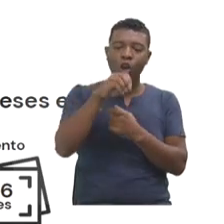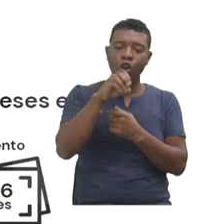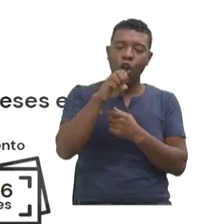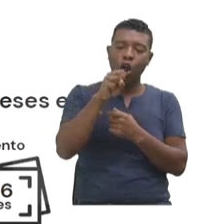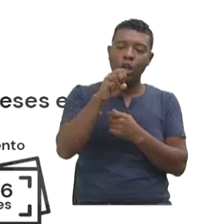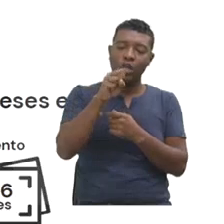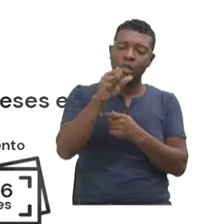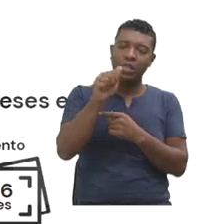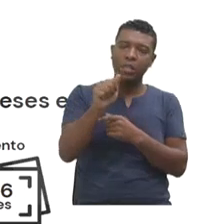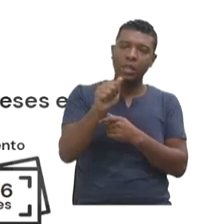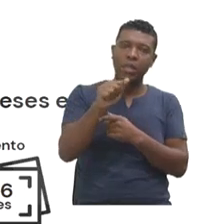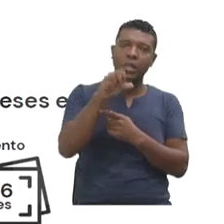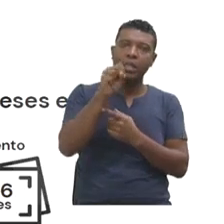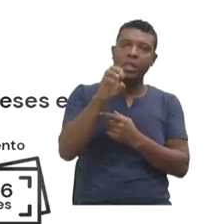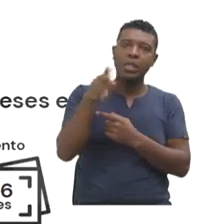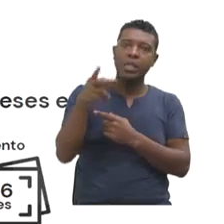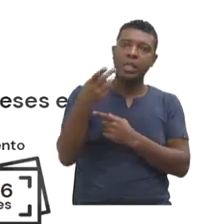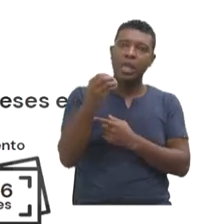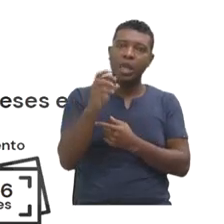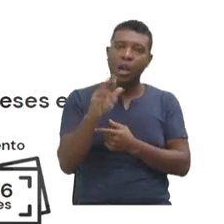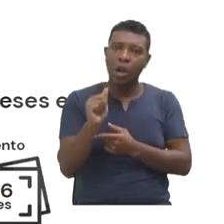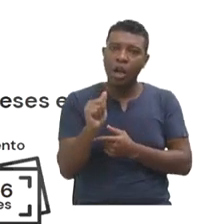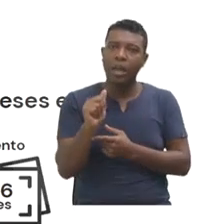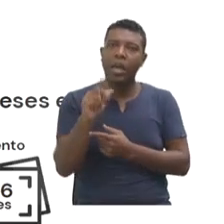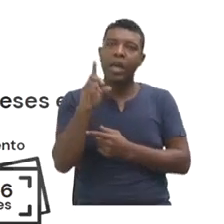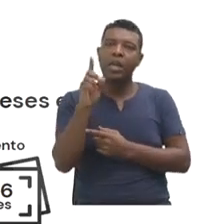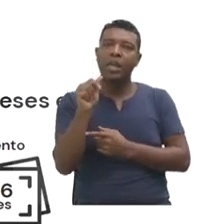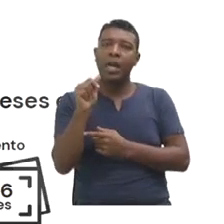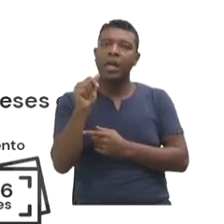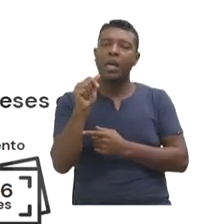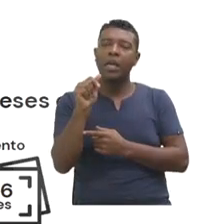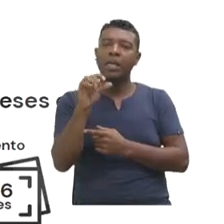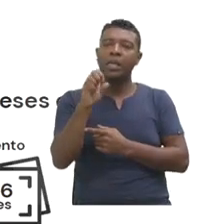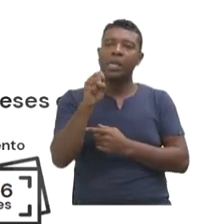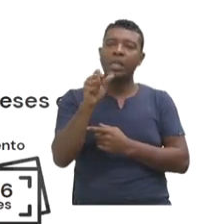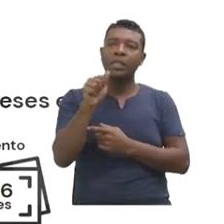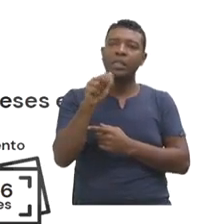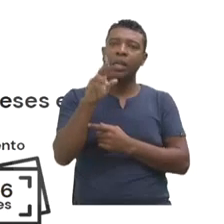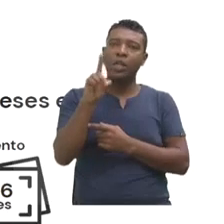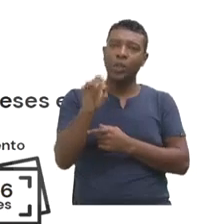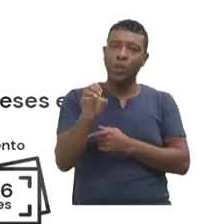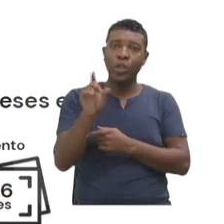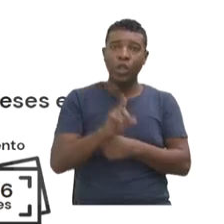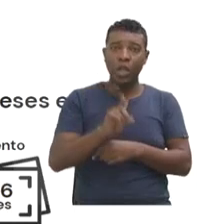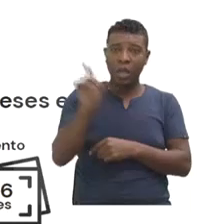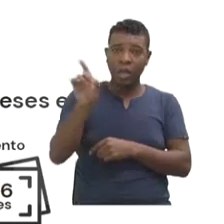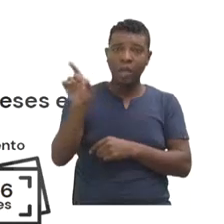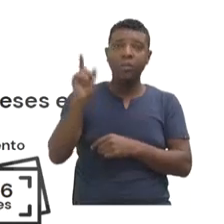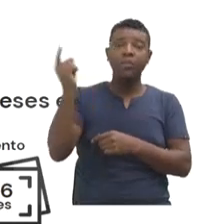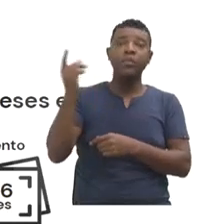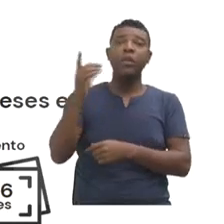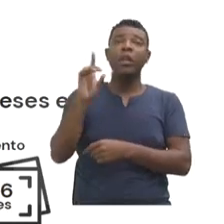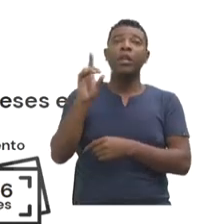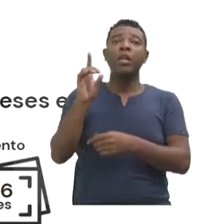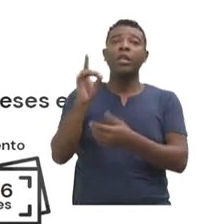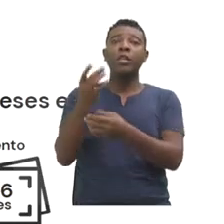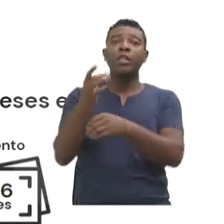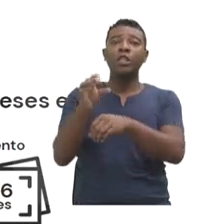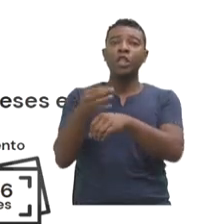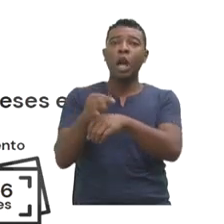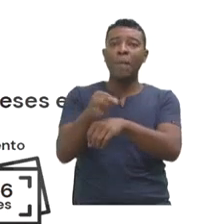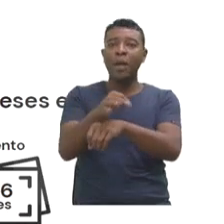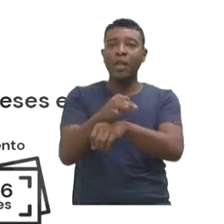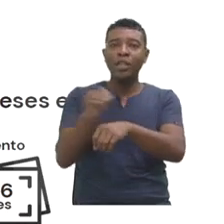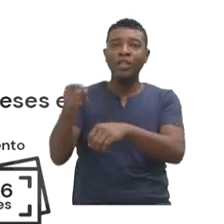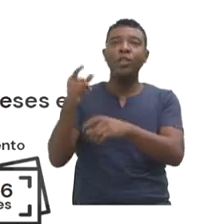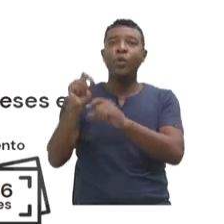uma carreta que roda o estado e a gente vem investindo nesse ponto para aquisição de hortas e próteses e também as